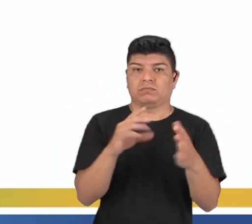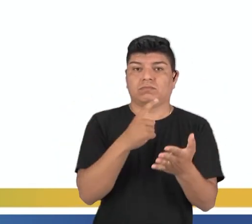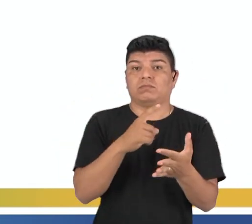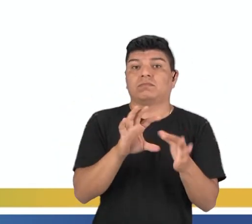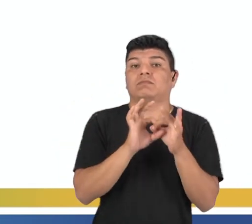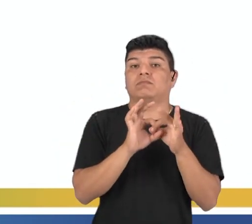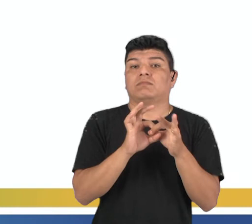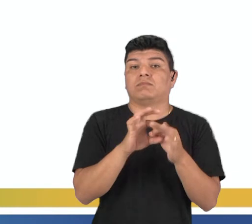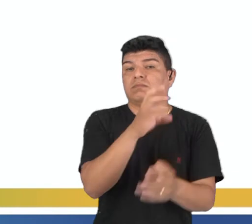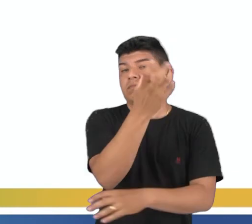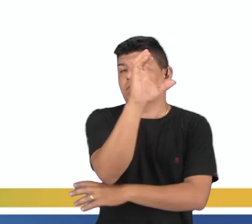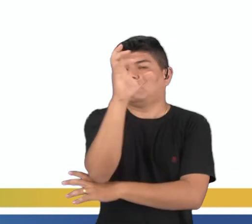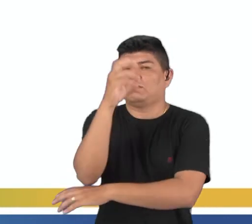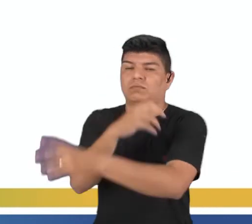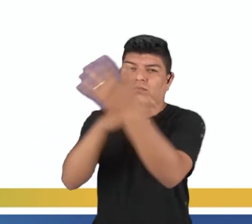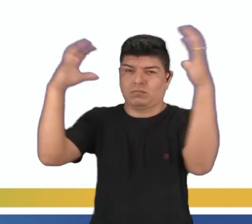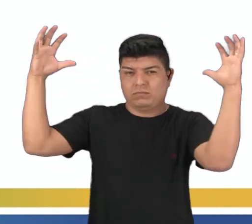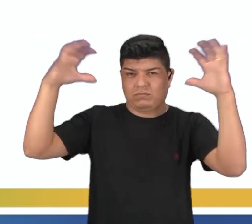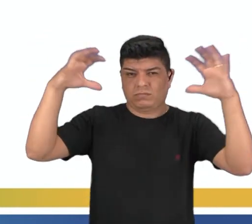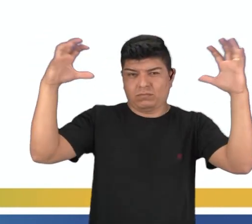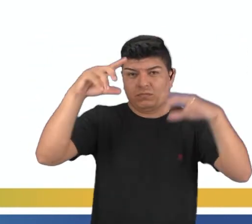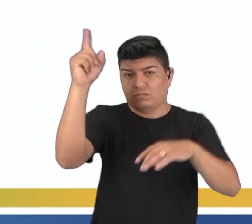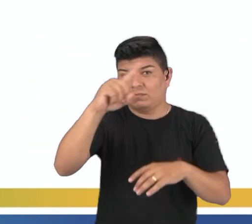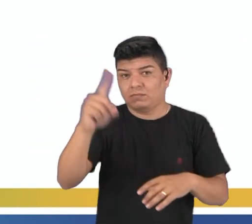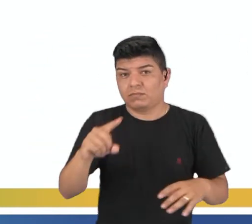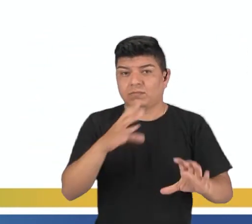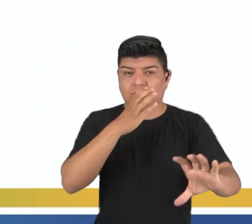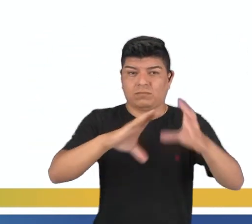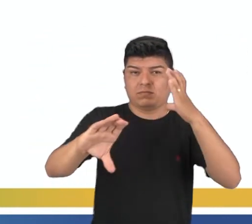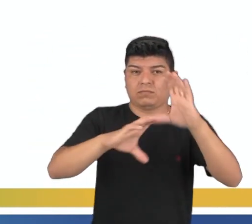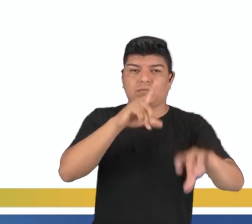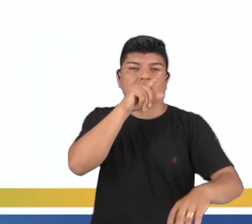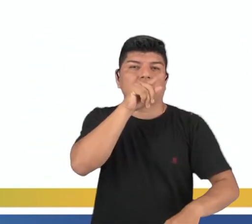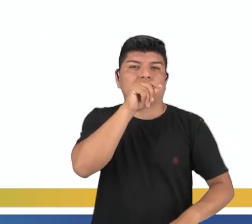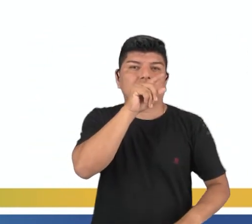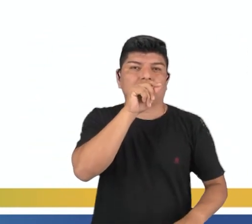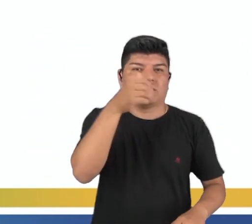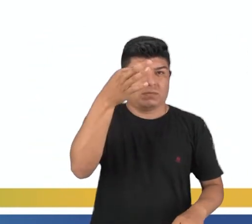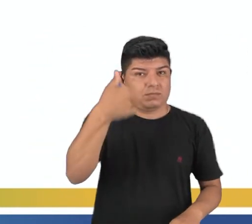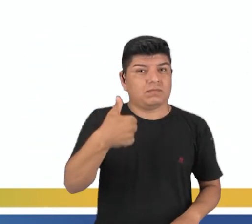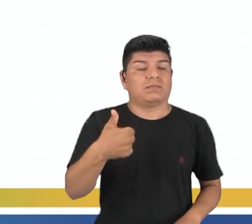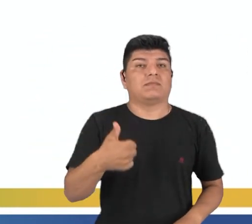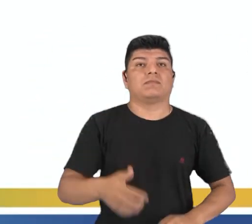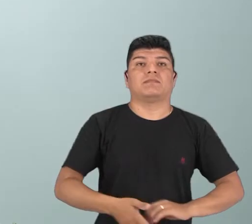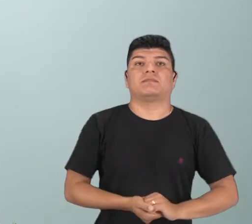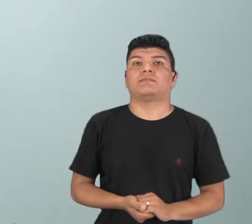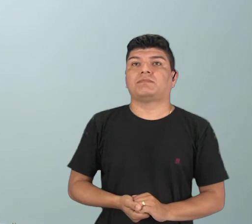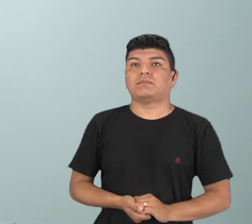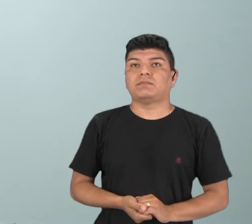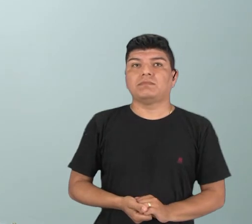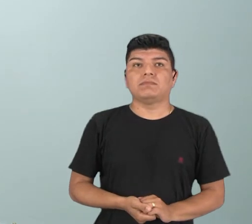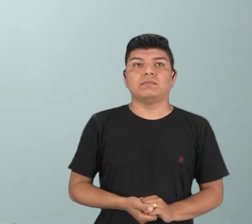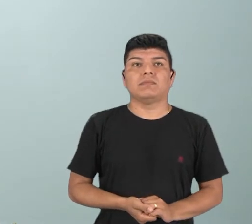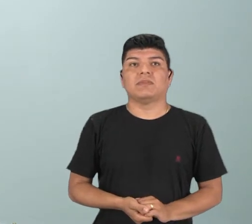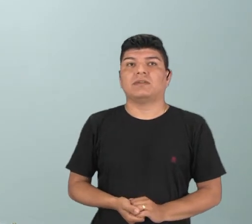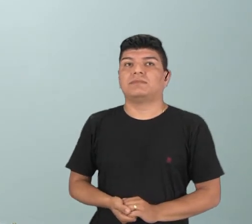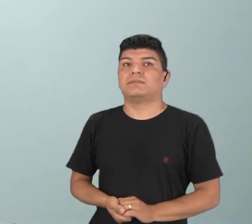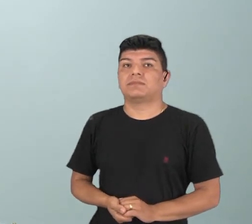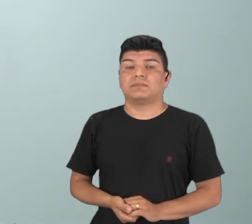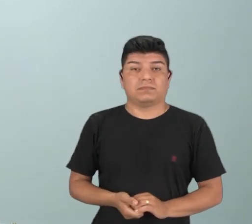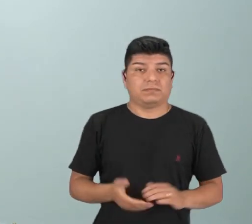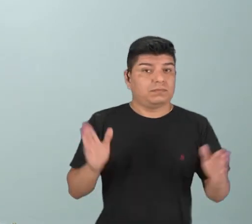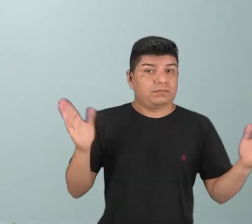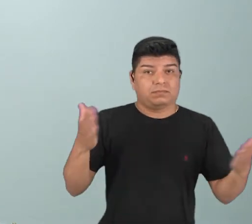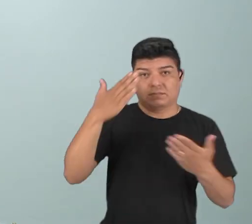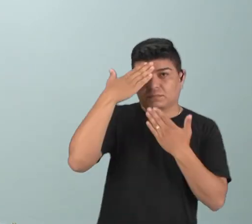os sons da natureza, que é a chuva, o trovão e o cantar dos pássaros, certo? Bem, gente, desde já